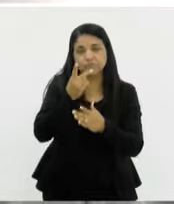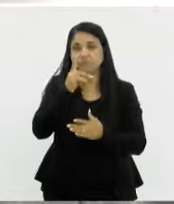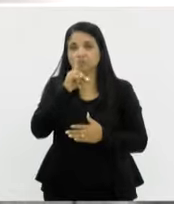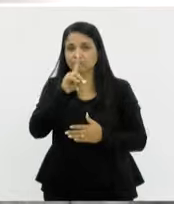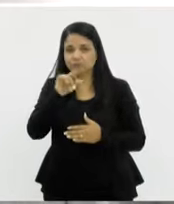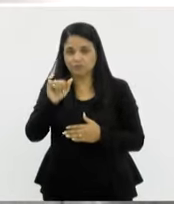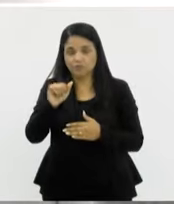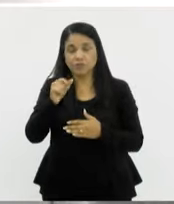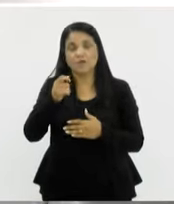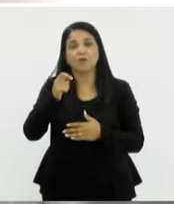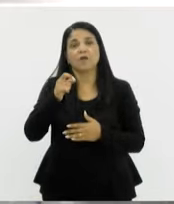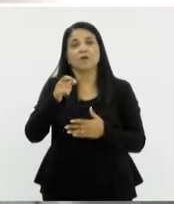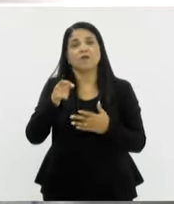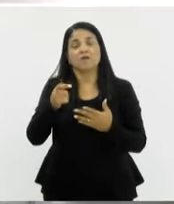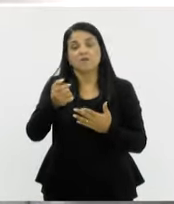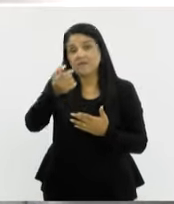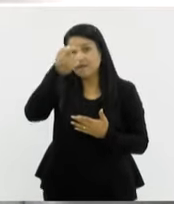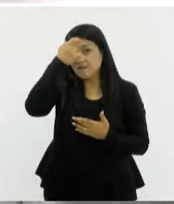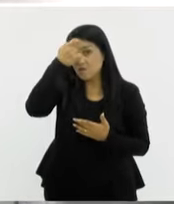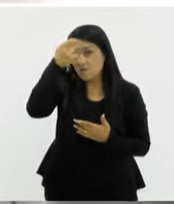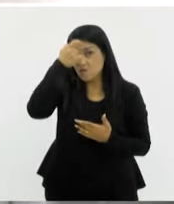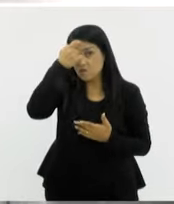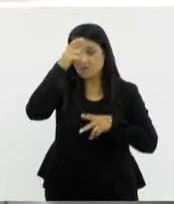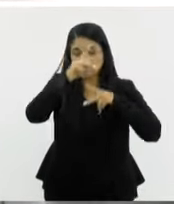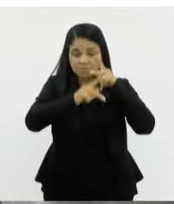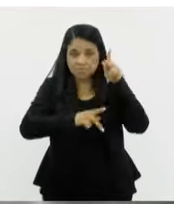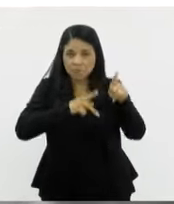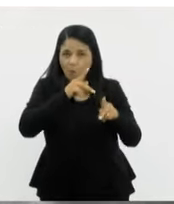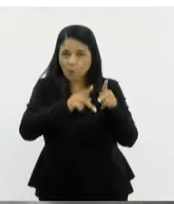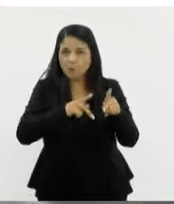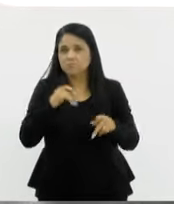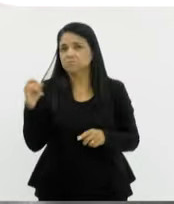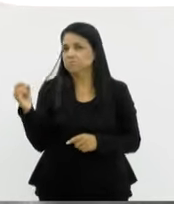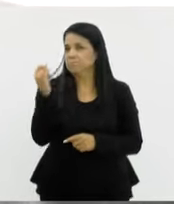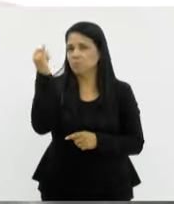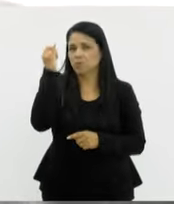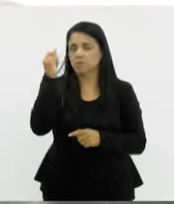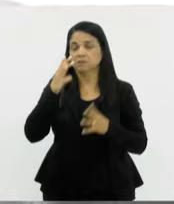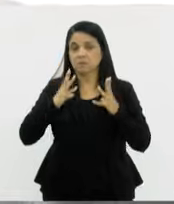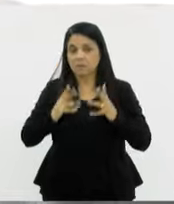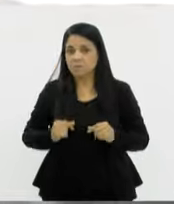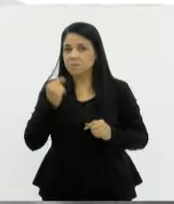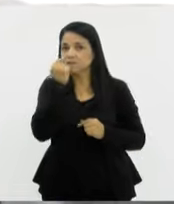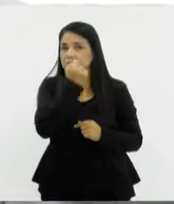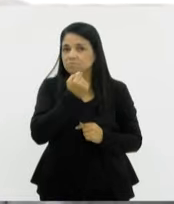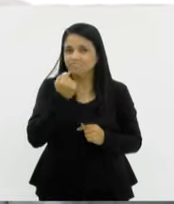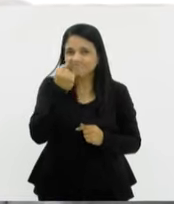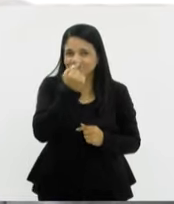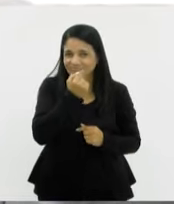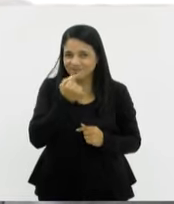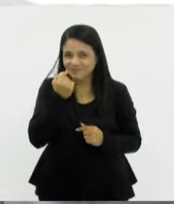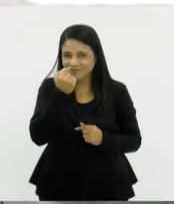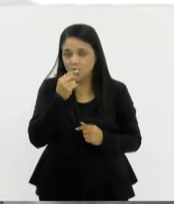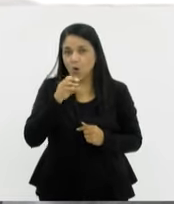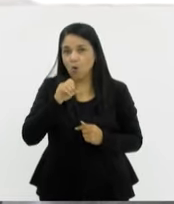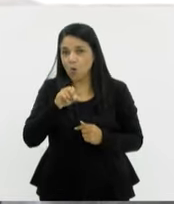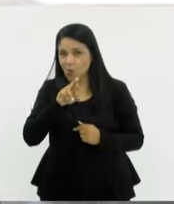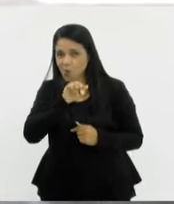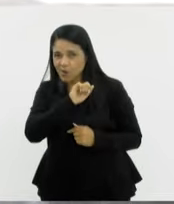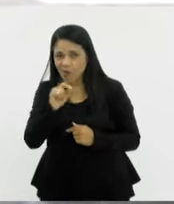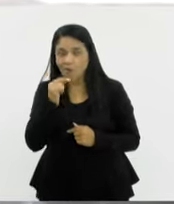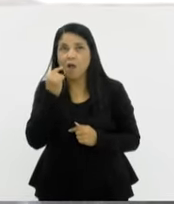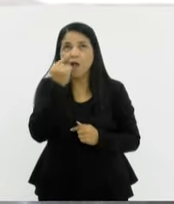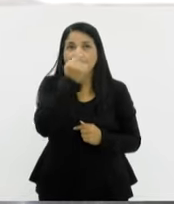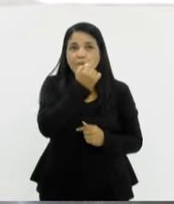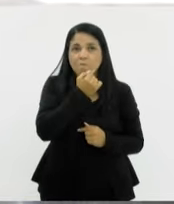para conscientizar mesmo a população da importância da higiene oral, né? Para que a gente possa visualizar a boca como